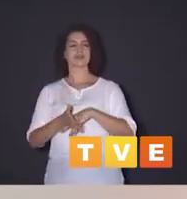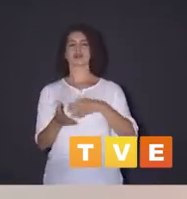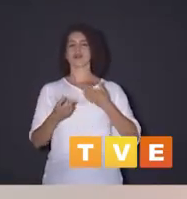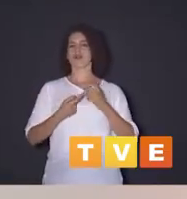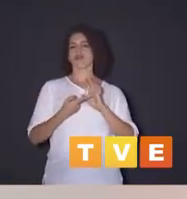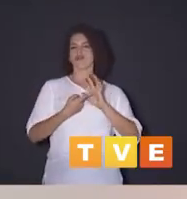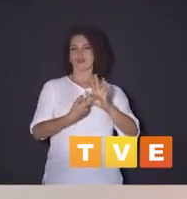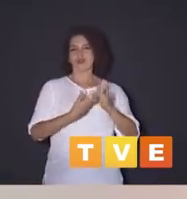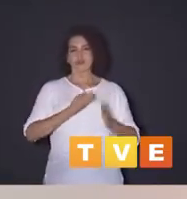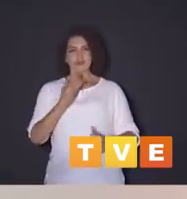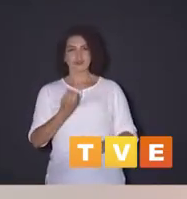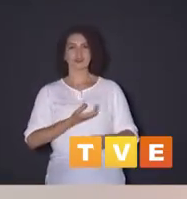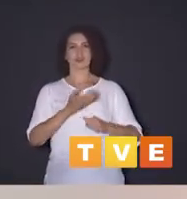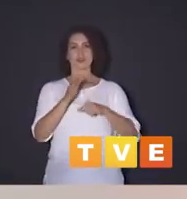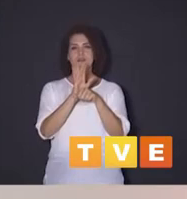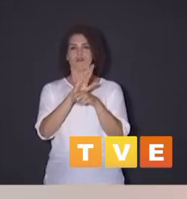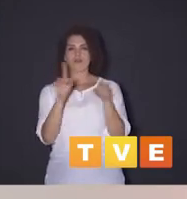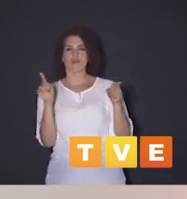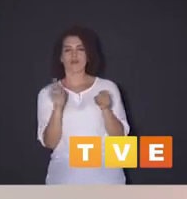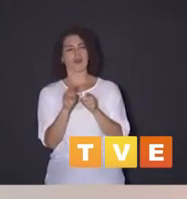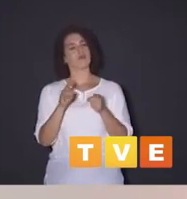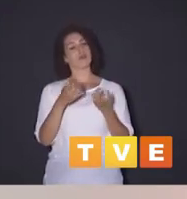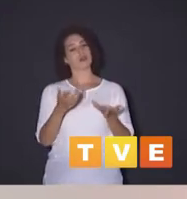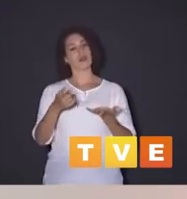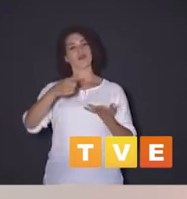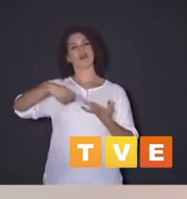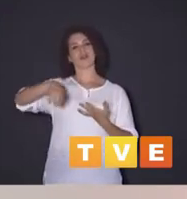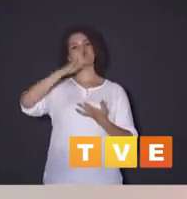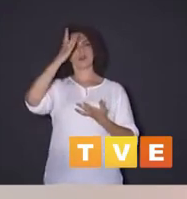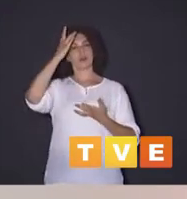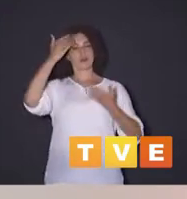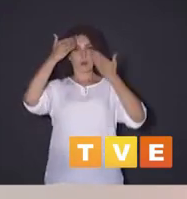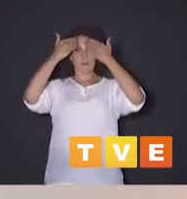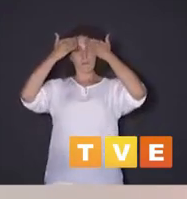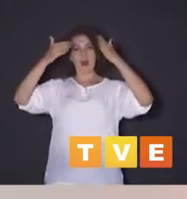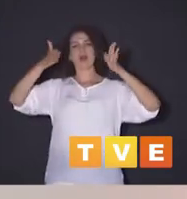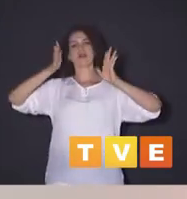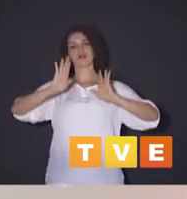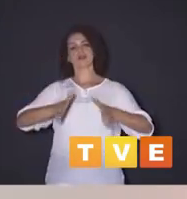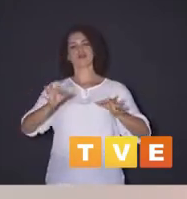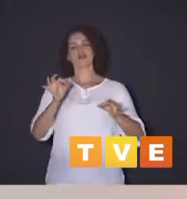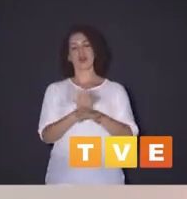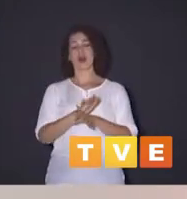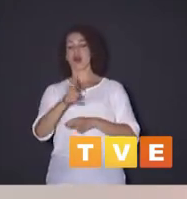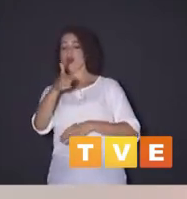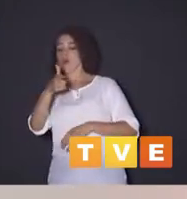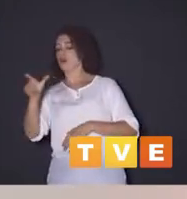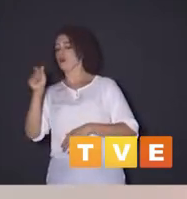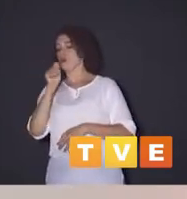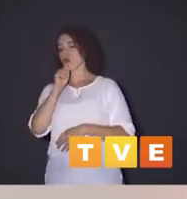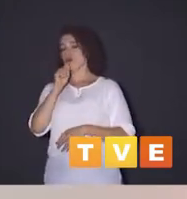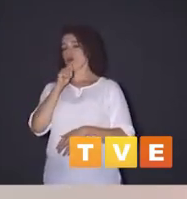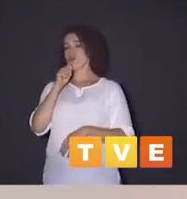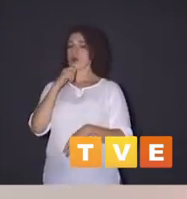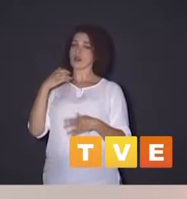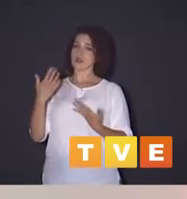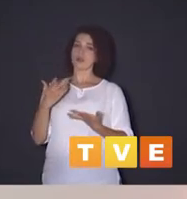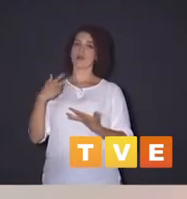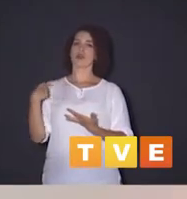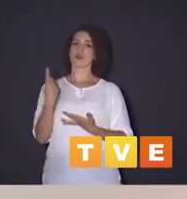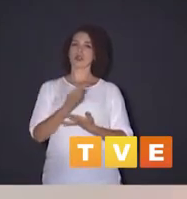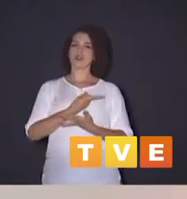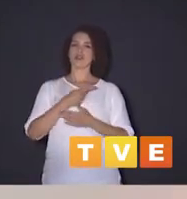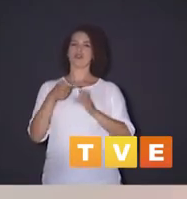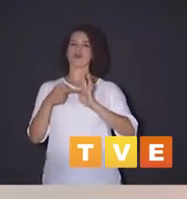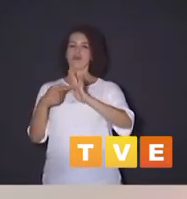poesia leva curtas então essas pessoas têm a mente aberta e muitas ainda não tem são machistas e a gente leva